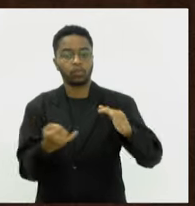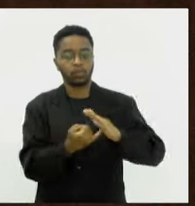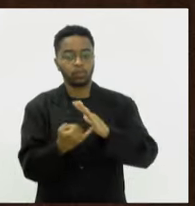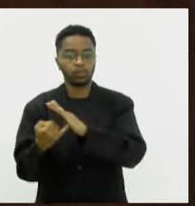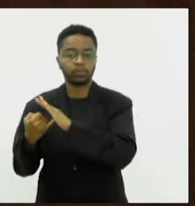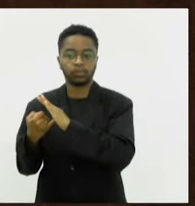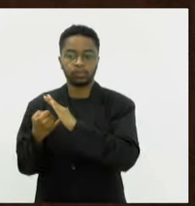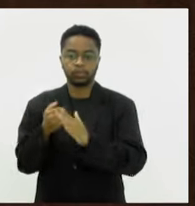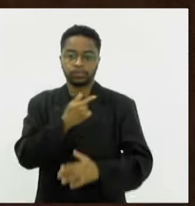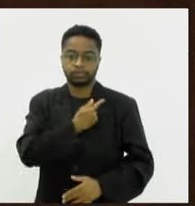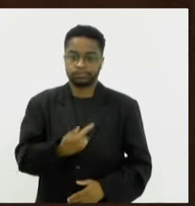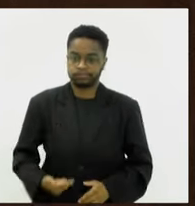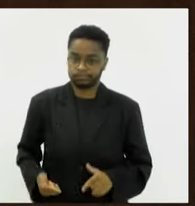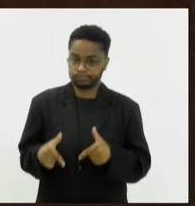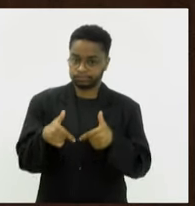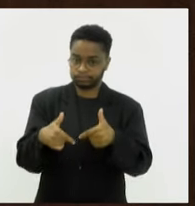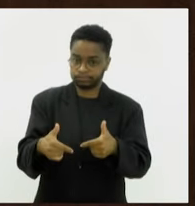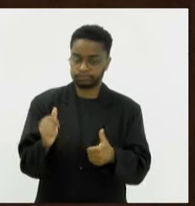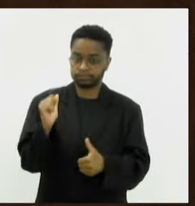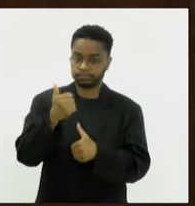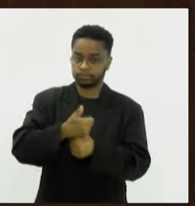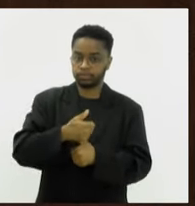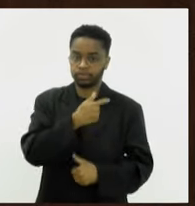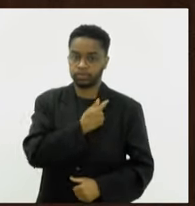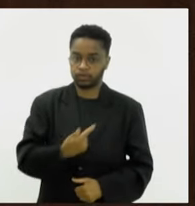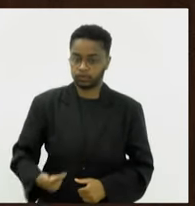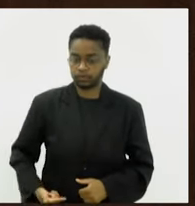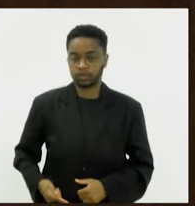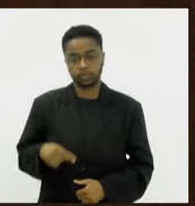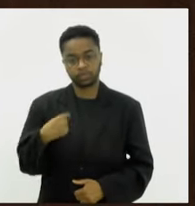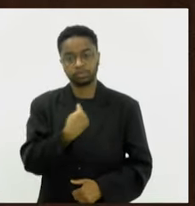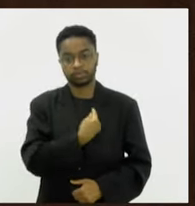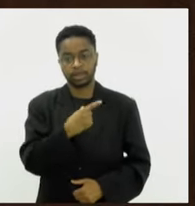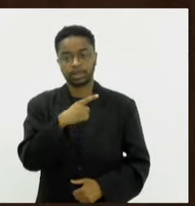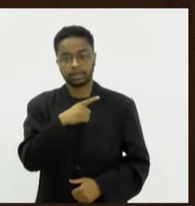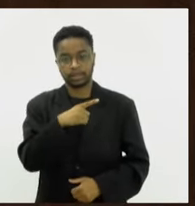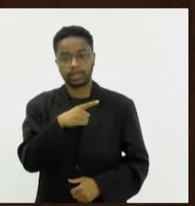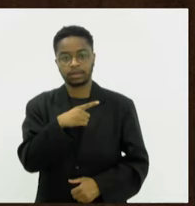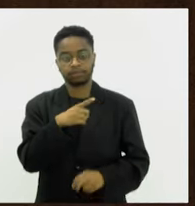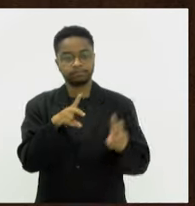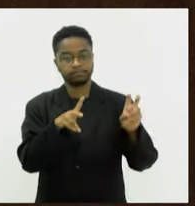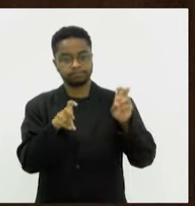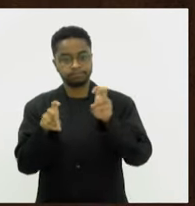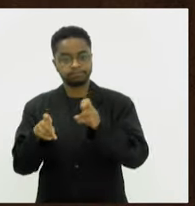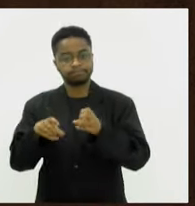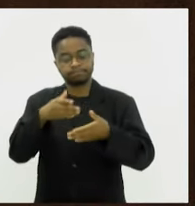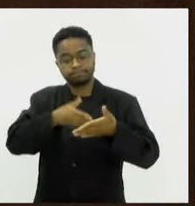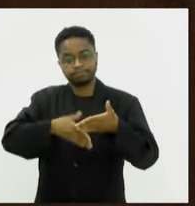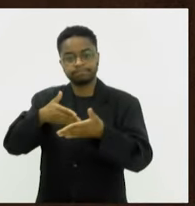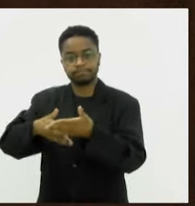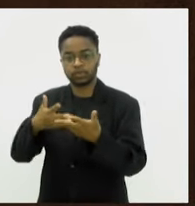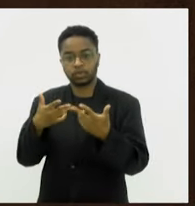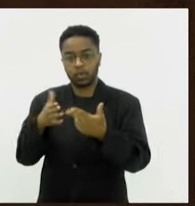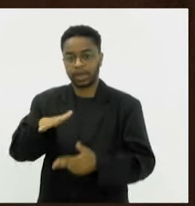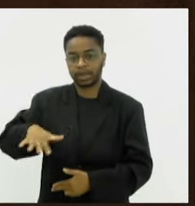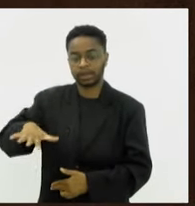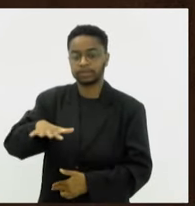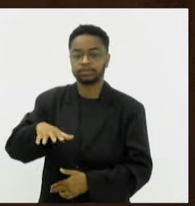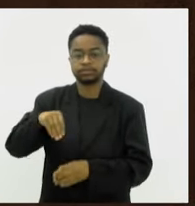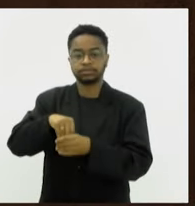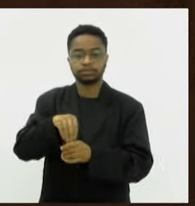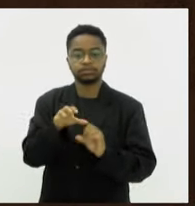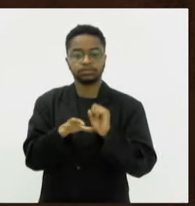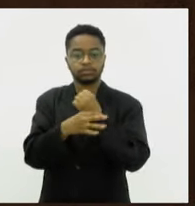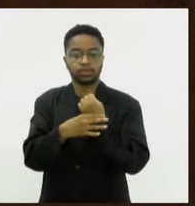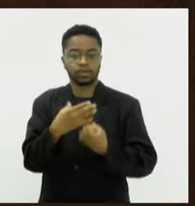instituições governem em nome do governador, a gente tem situações limites como essa dentro da segurança pública,